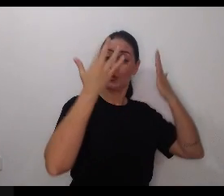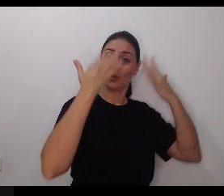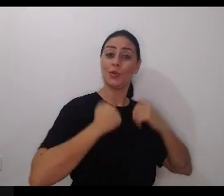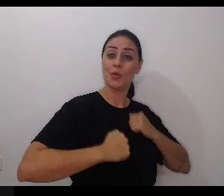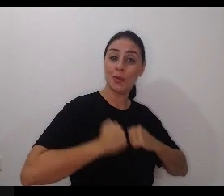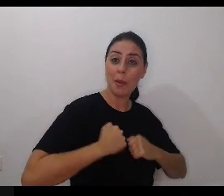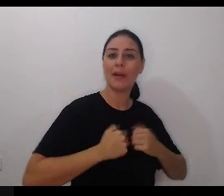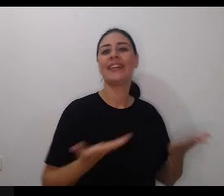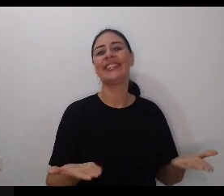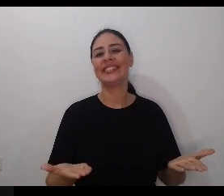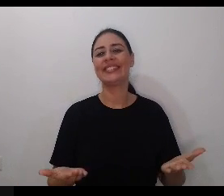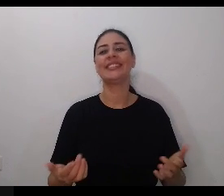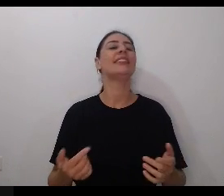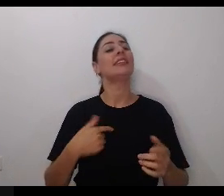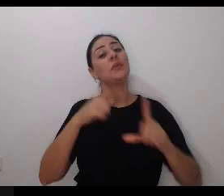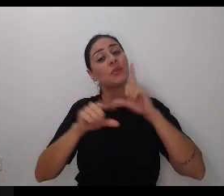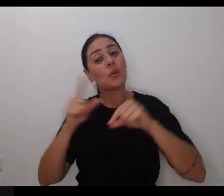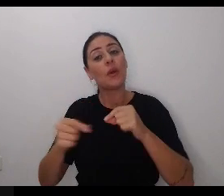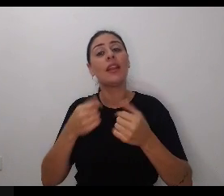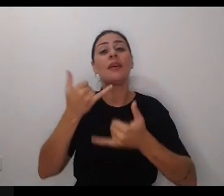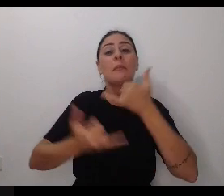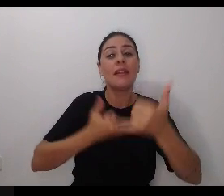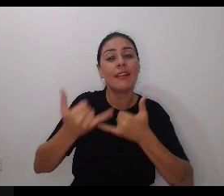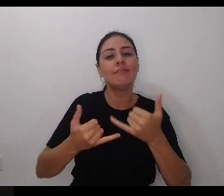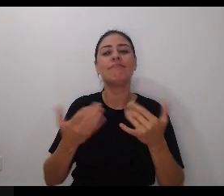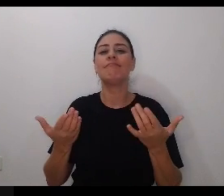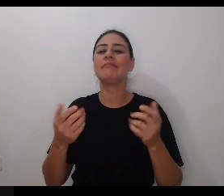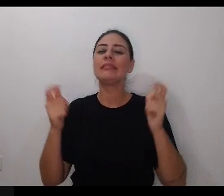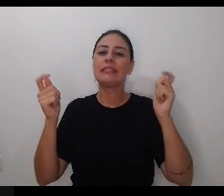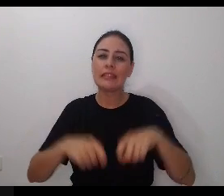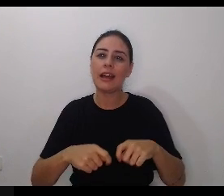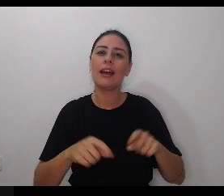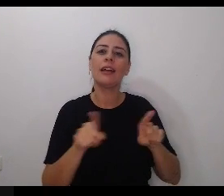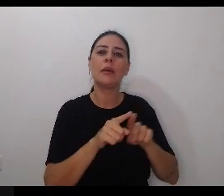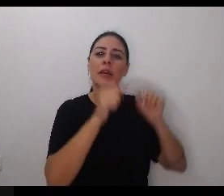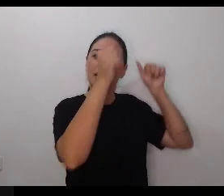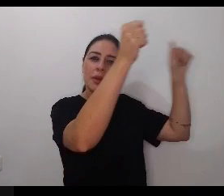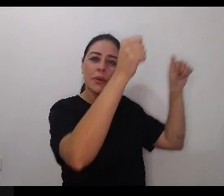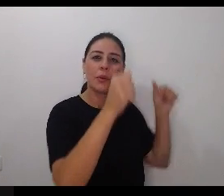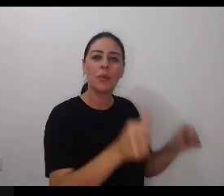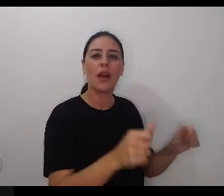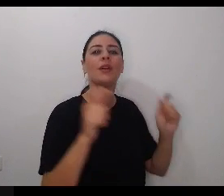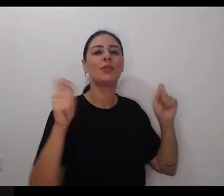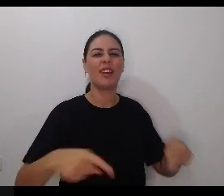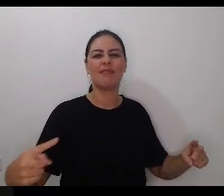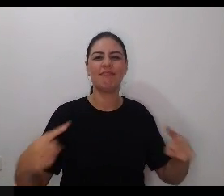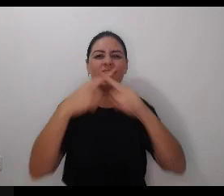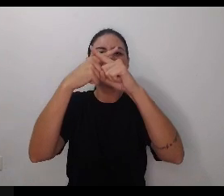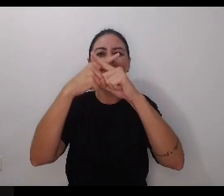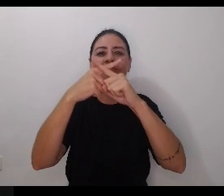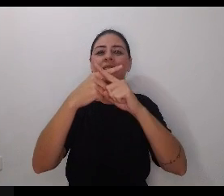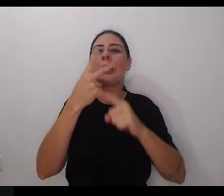né? Isso aumenta a aceitação da criança da atividade, né? Tornar um jogo, tornar uma brincadeira. Os